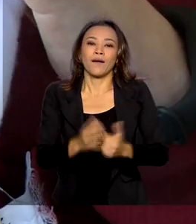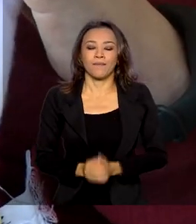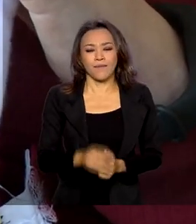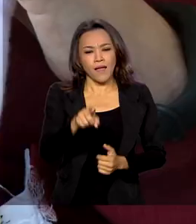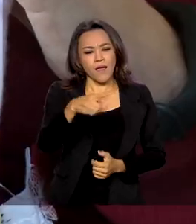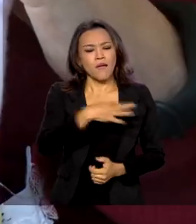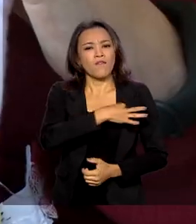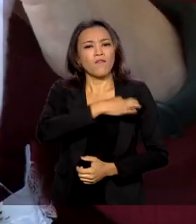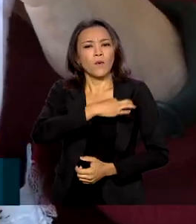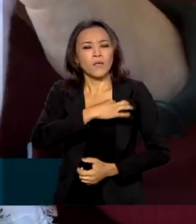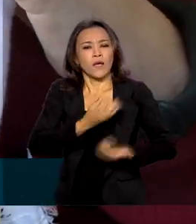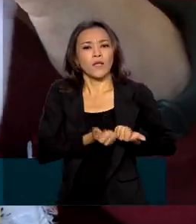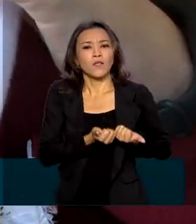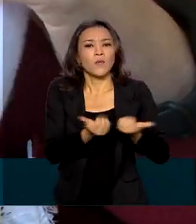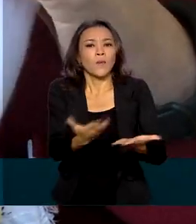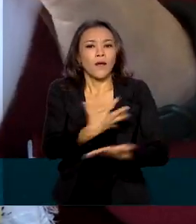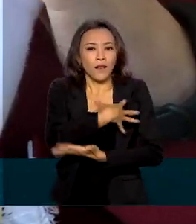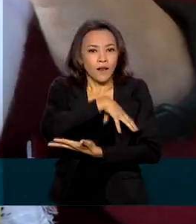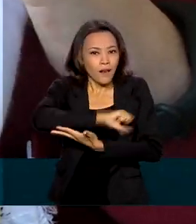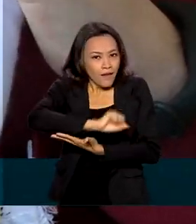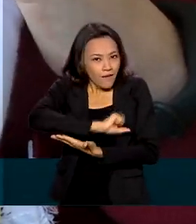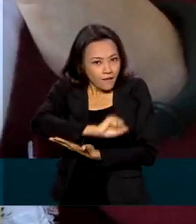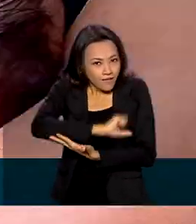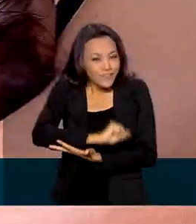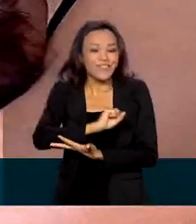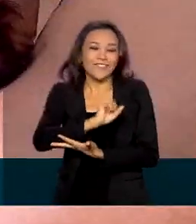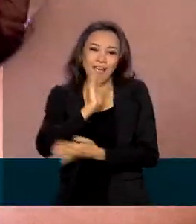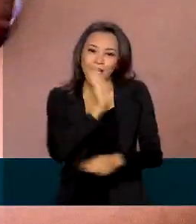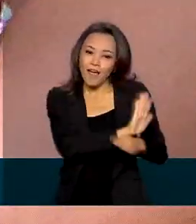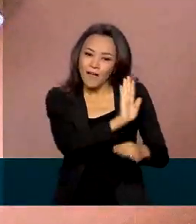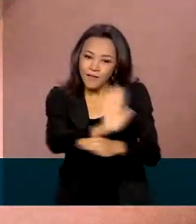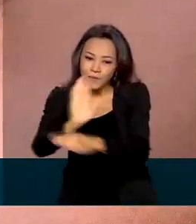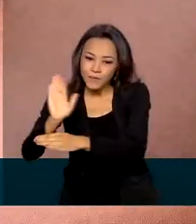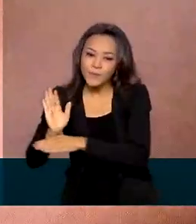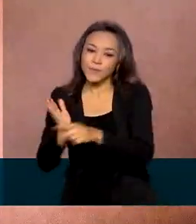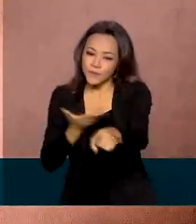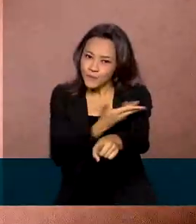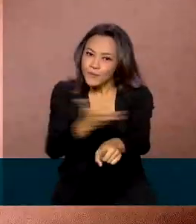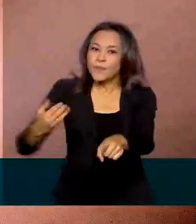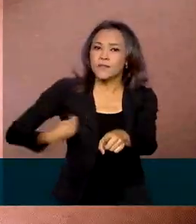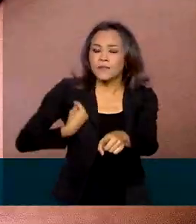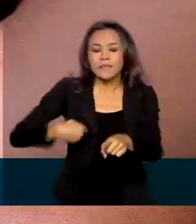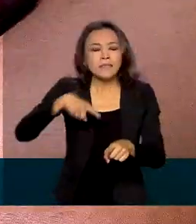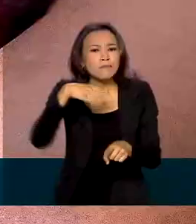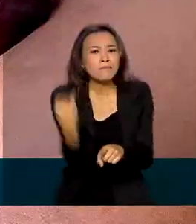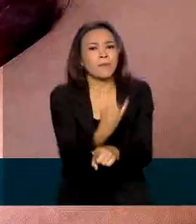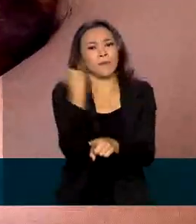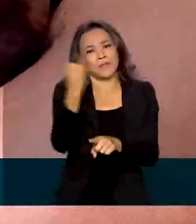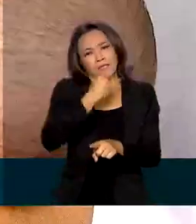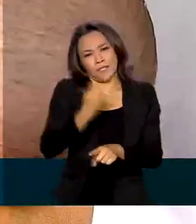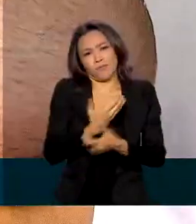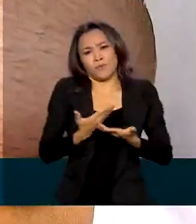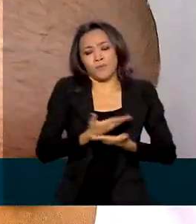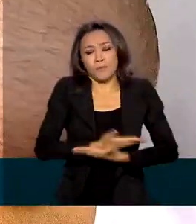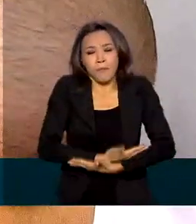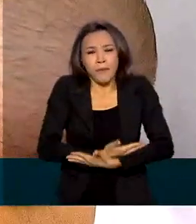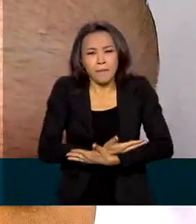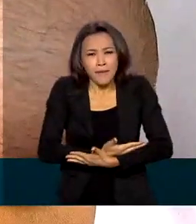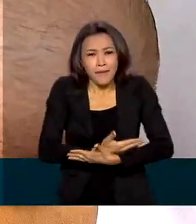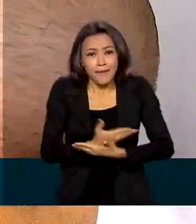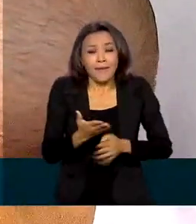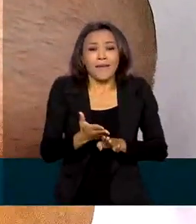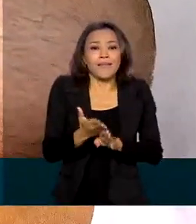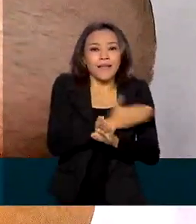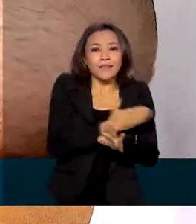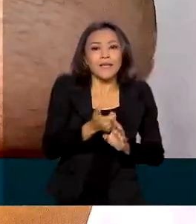voluntário, a doação de leite salva vidas. O alimento é essencial para bebês prematuros e que não podem